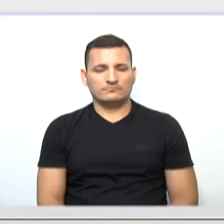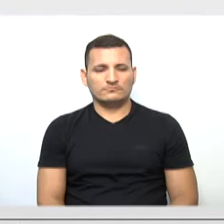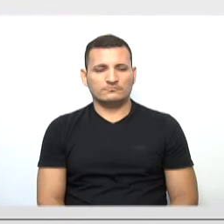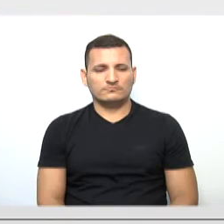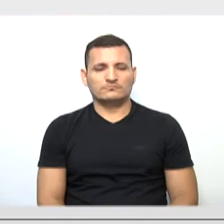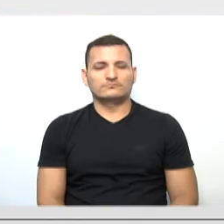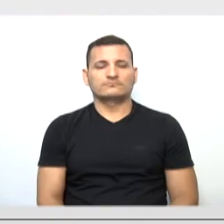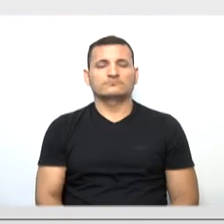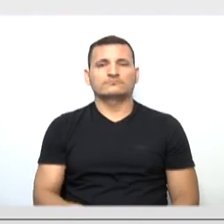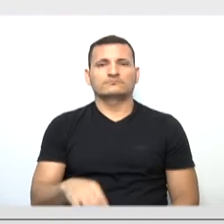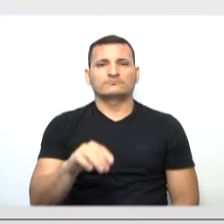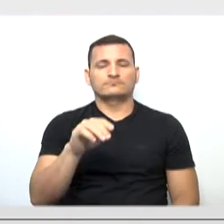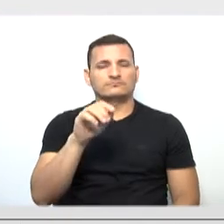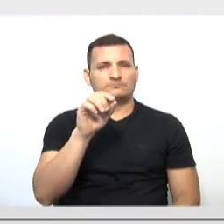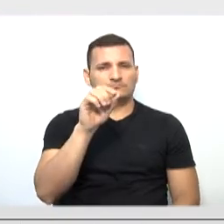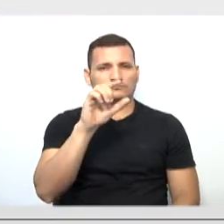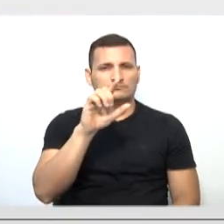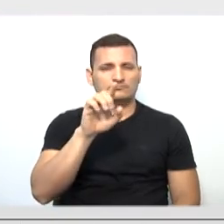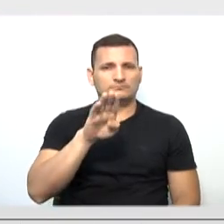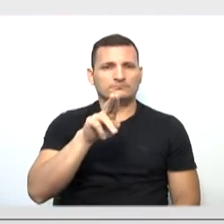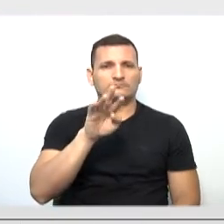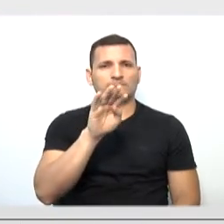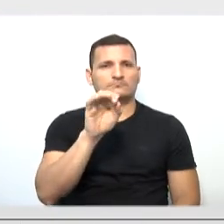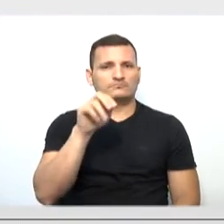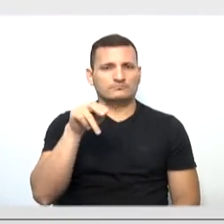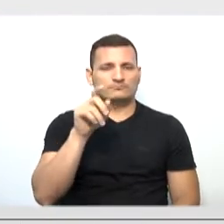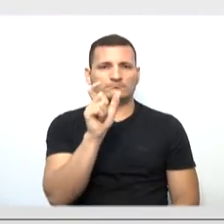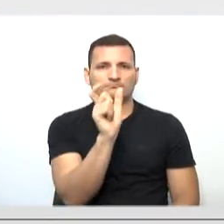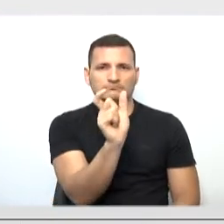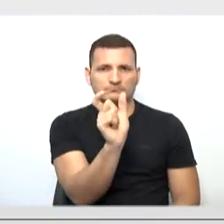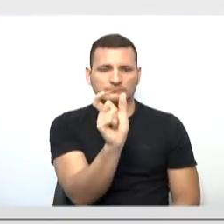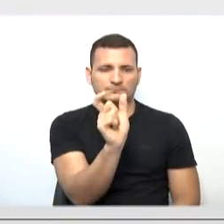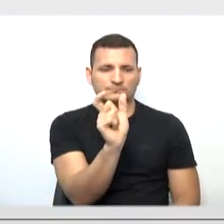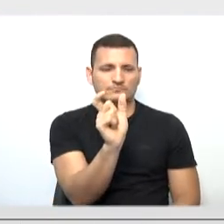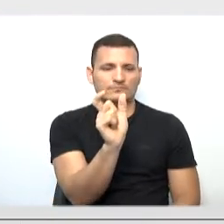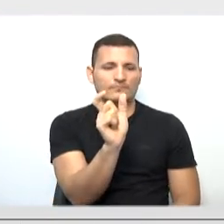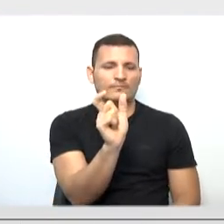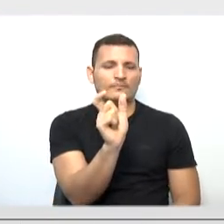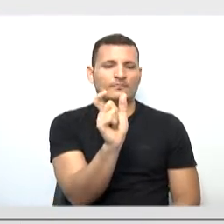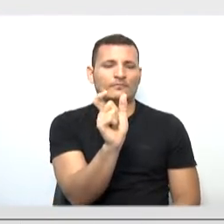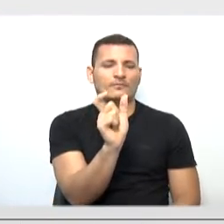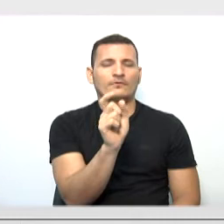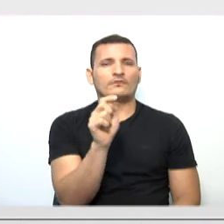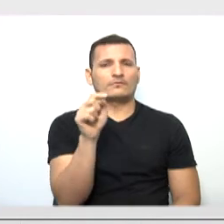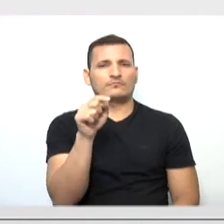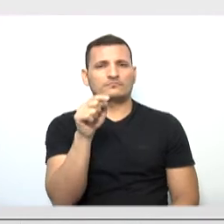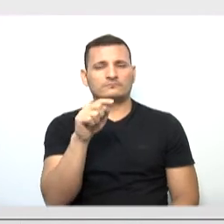Ó, criei uma tag button, que vai ser o tipo botão. Vou